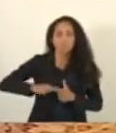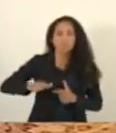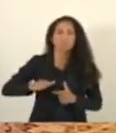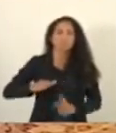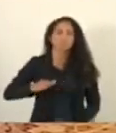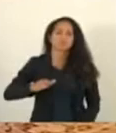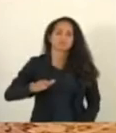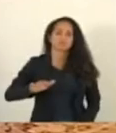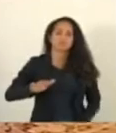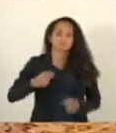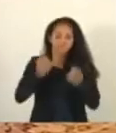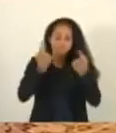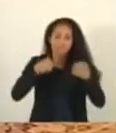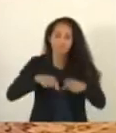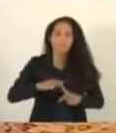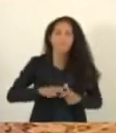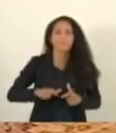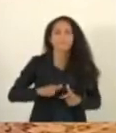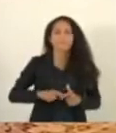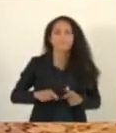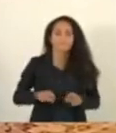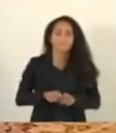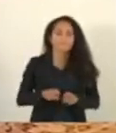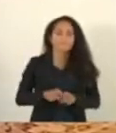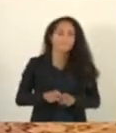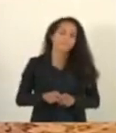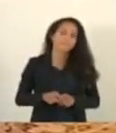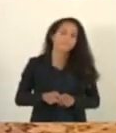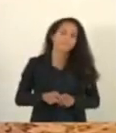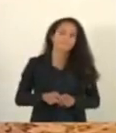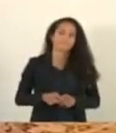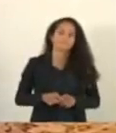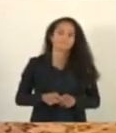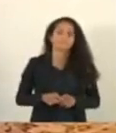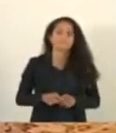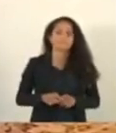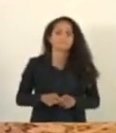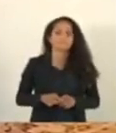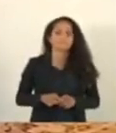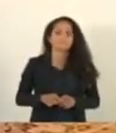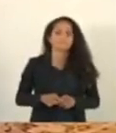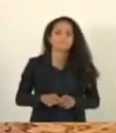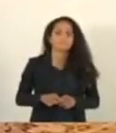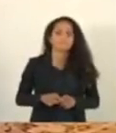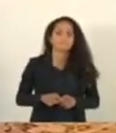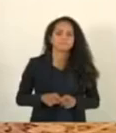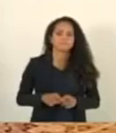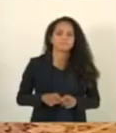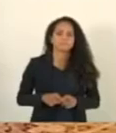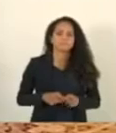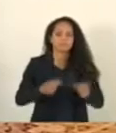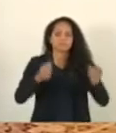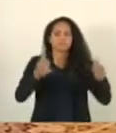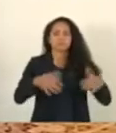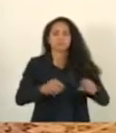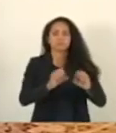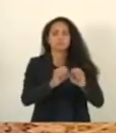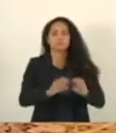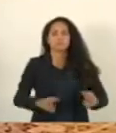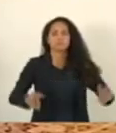sequelas que estão dentro daquilo que a ONU considera